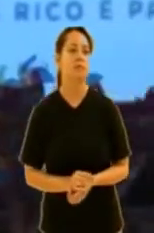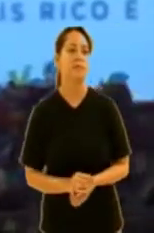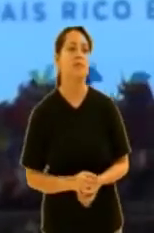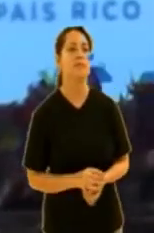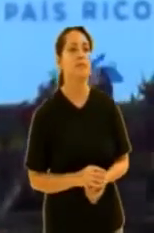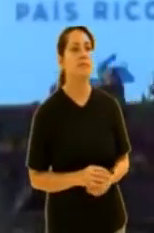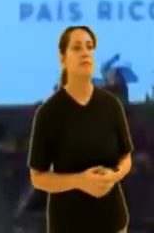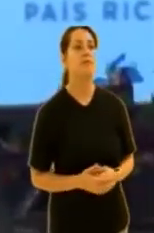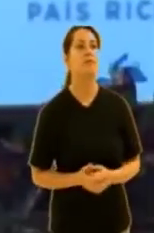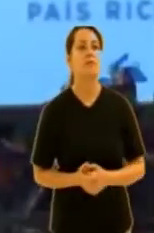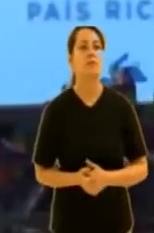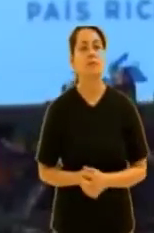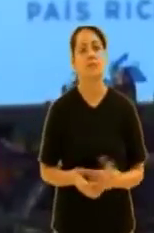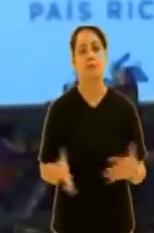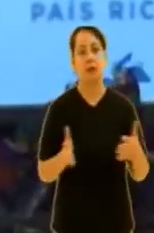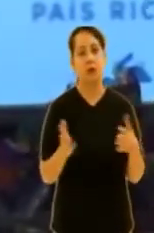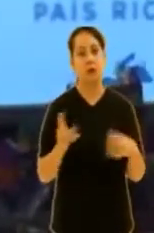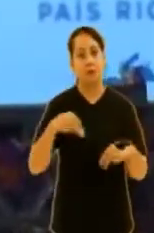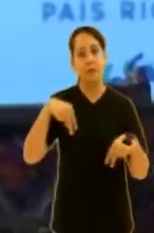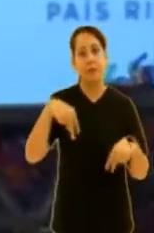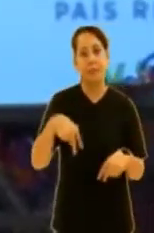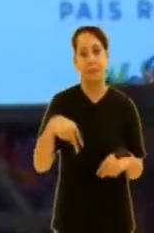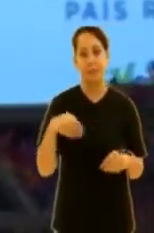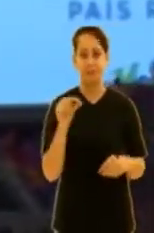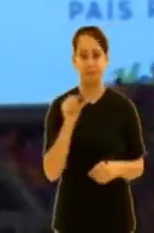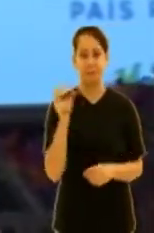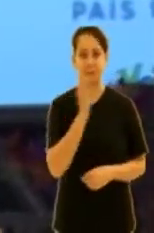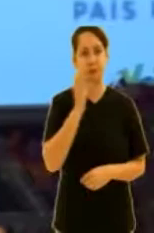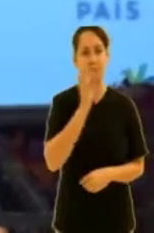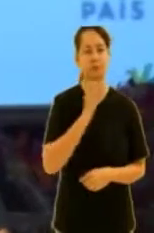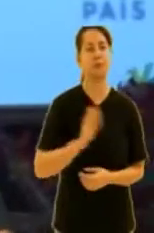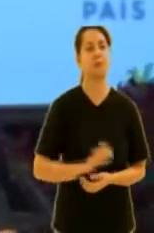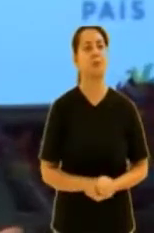Olha só, gente, vamos ficar em pé rapidinho.